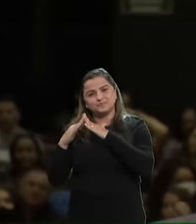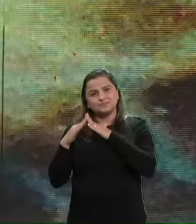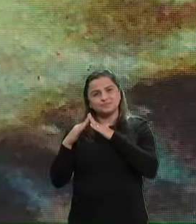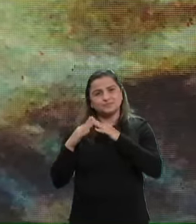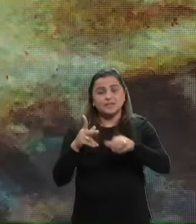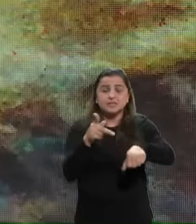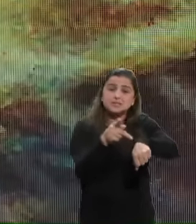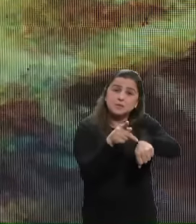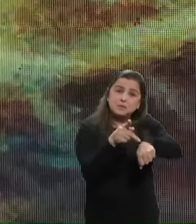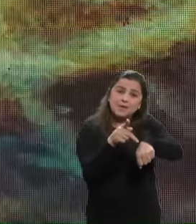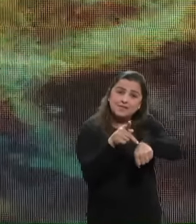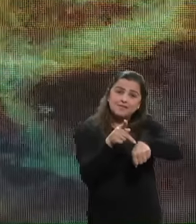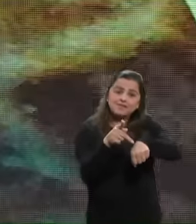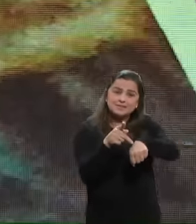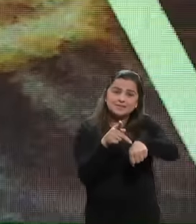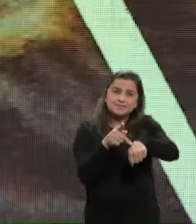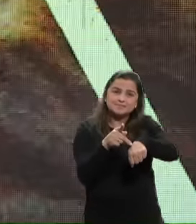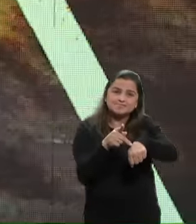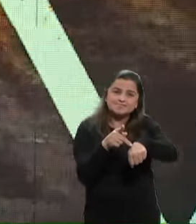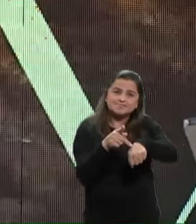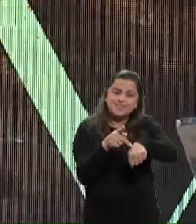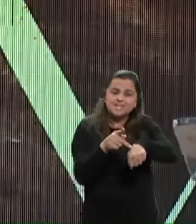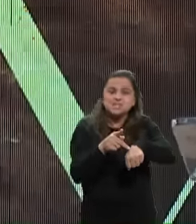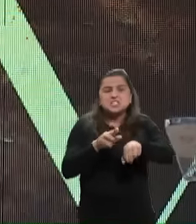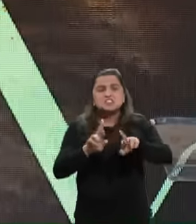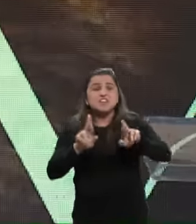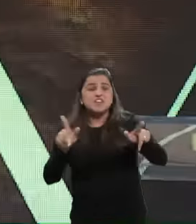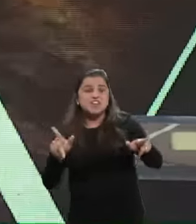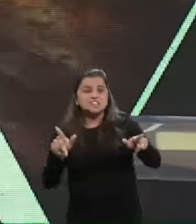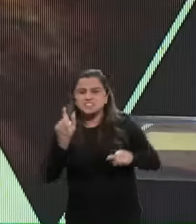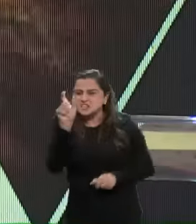Eram pedras, pastores, que nunca ninguém tocou.